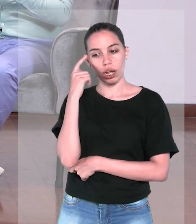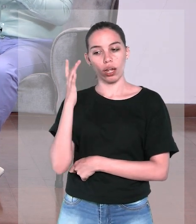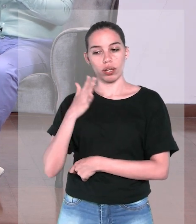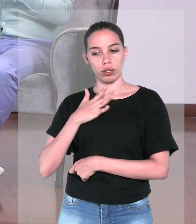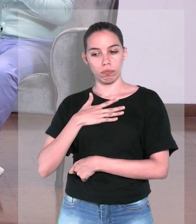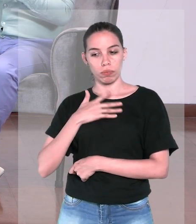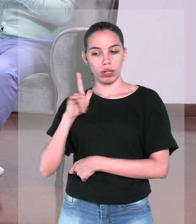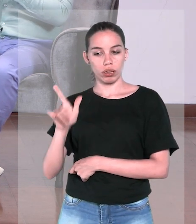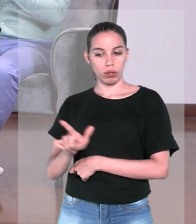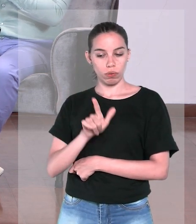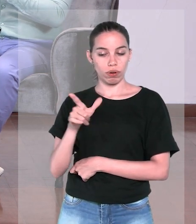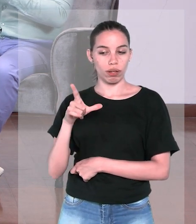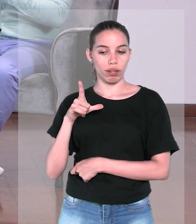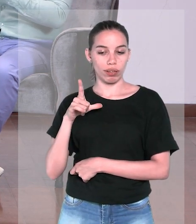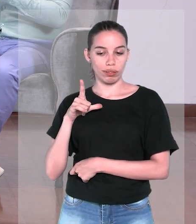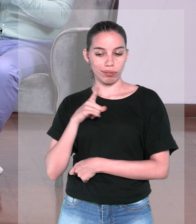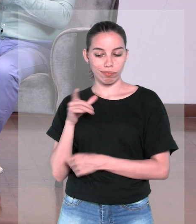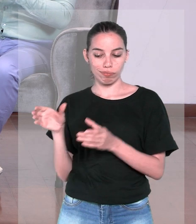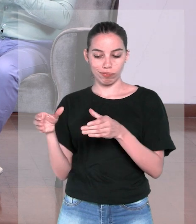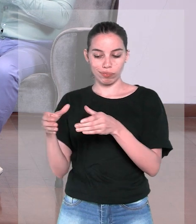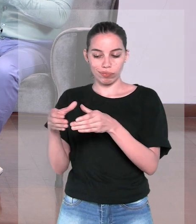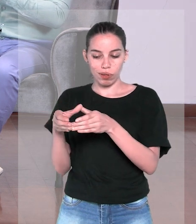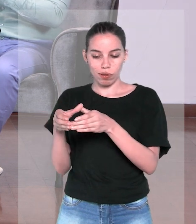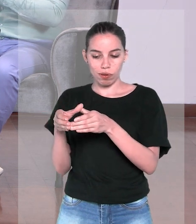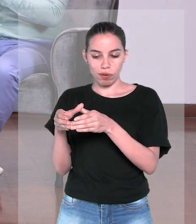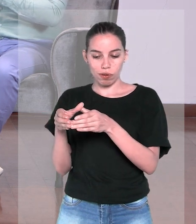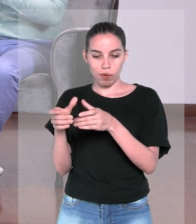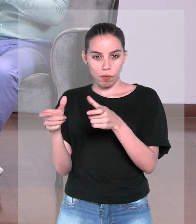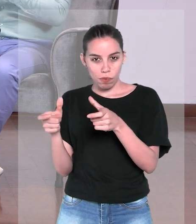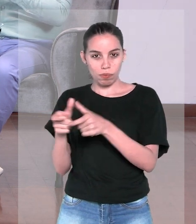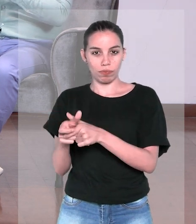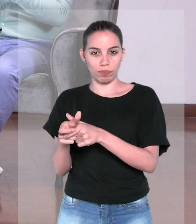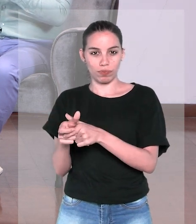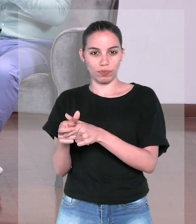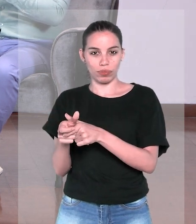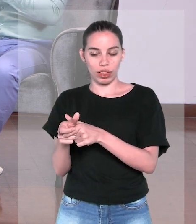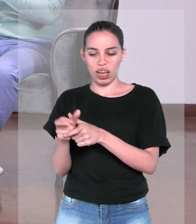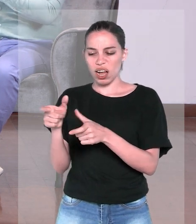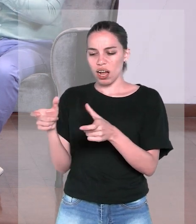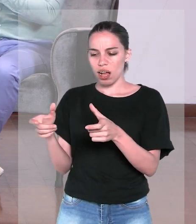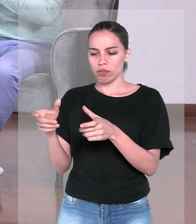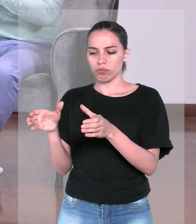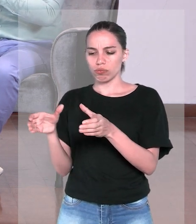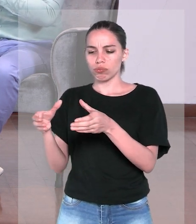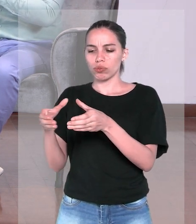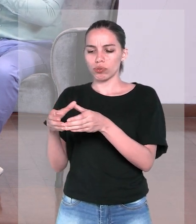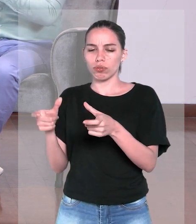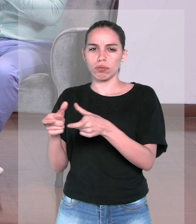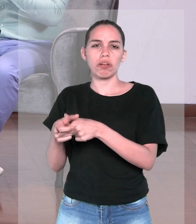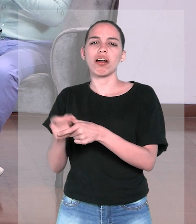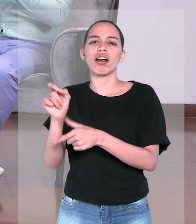ali na vulnerabilidade, seja vulnerabilidade étnica, como no caso de Benedito, que é uma novela que eu